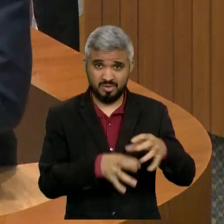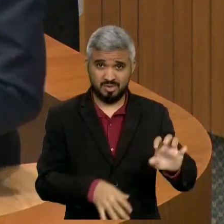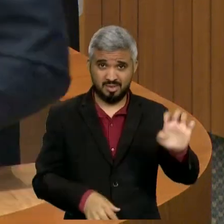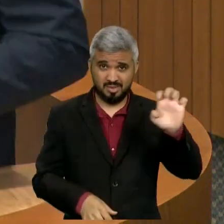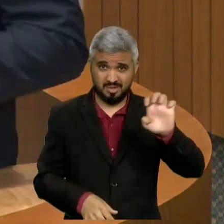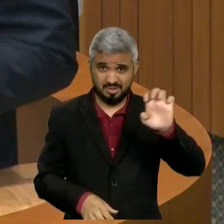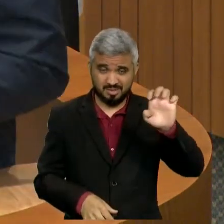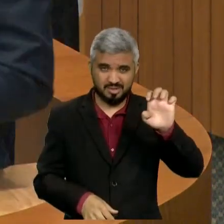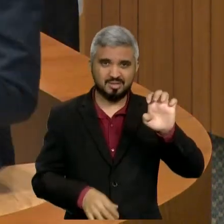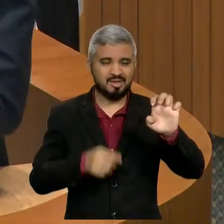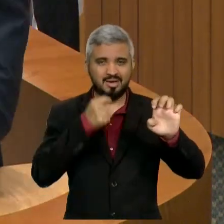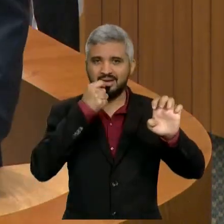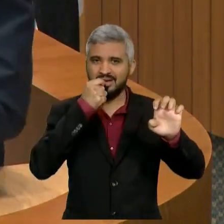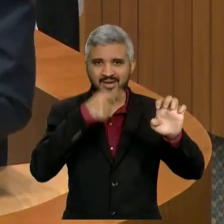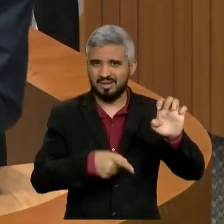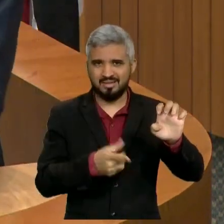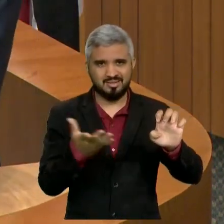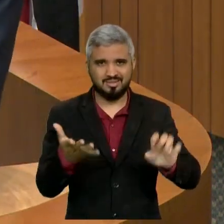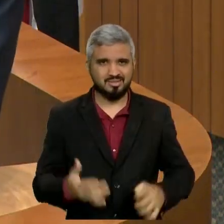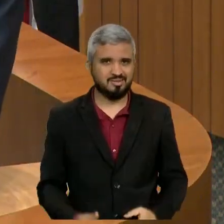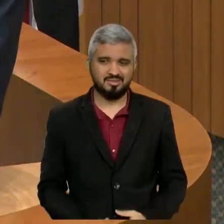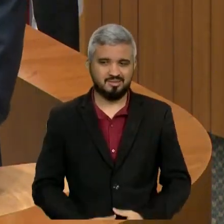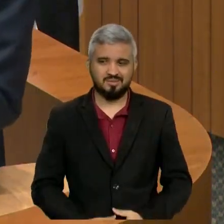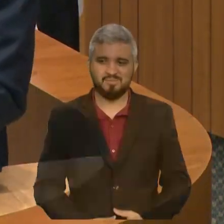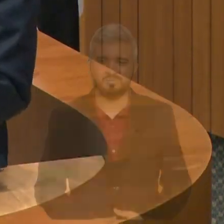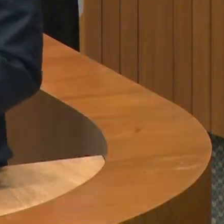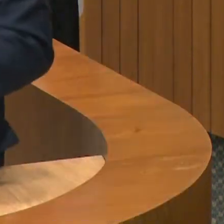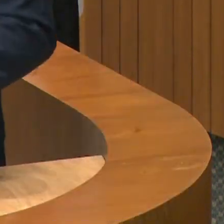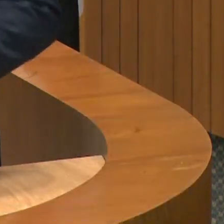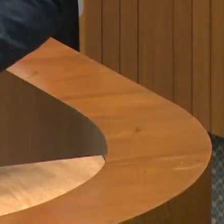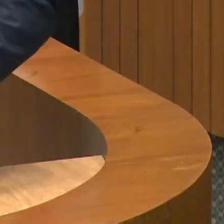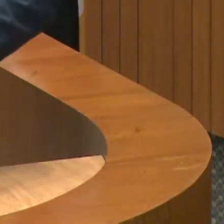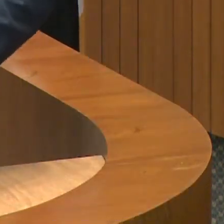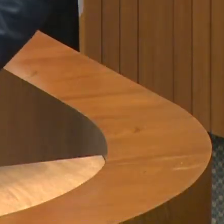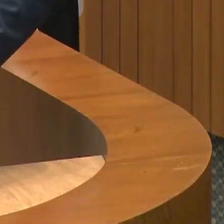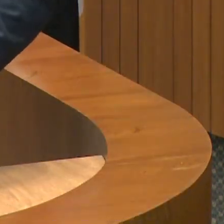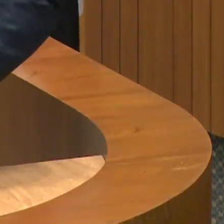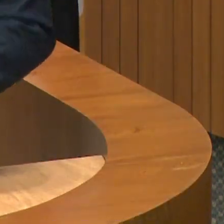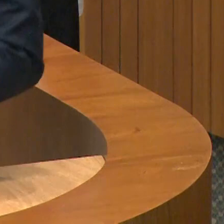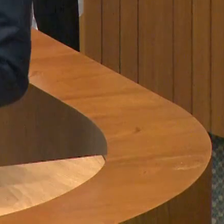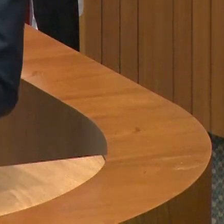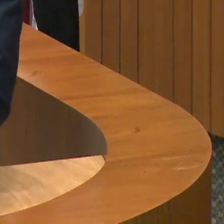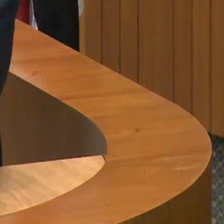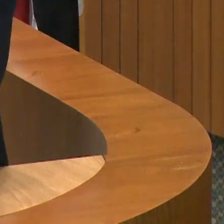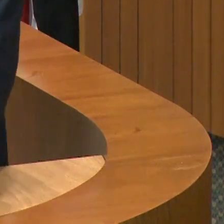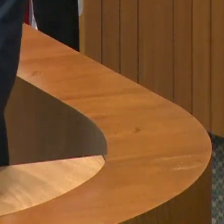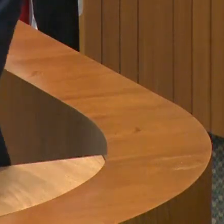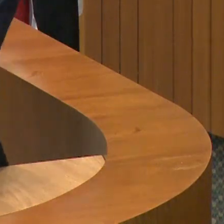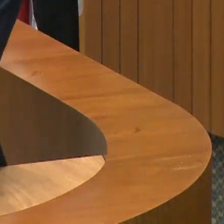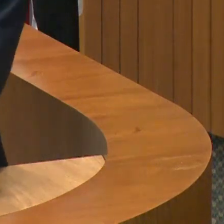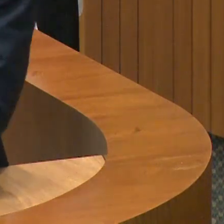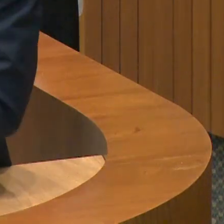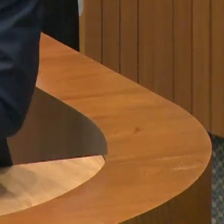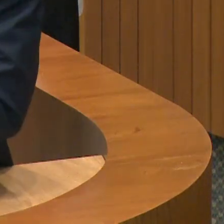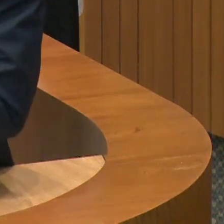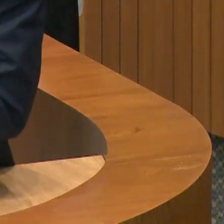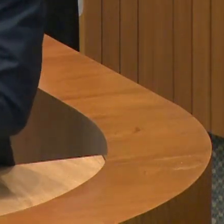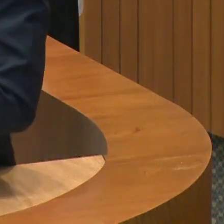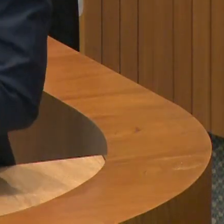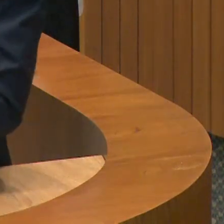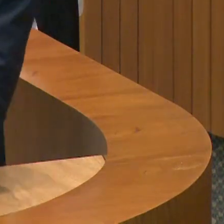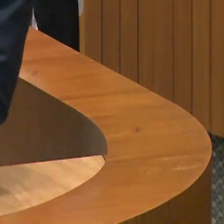que eu fui, olha, isso aqui não existe. Não, mas se for ver, o ministro Lacron,